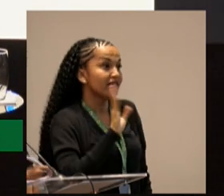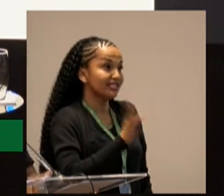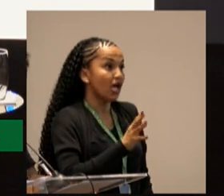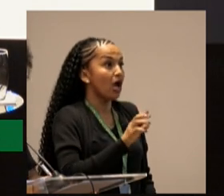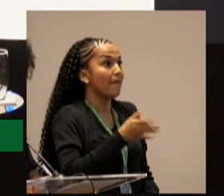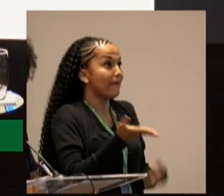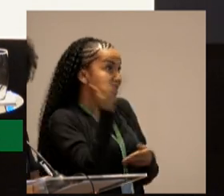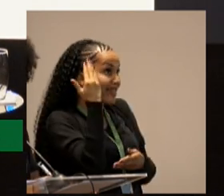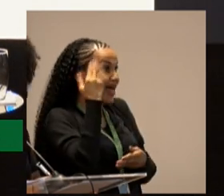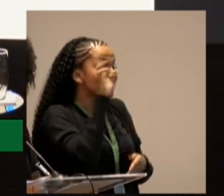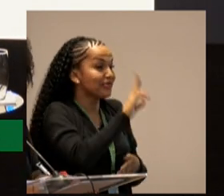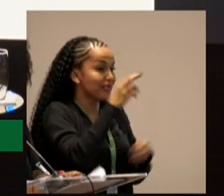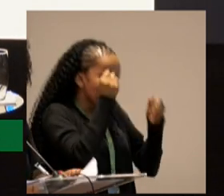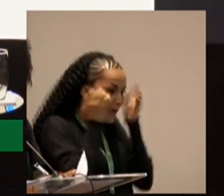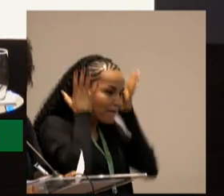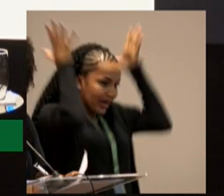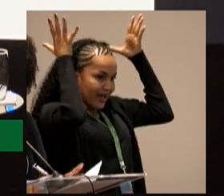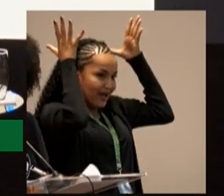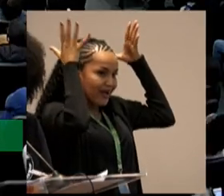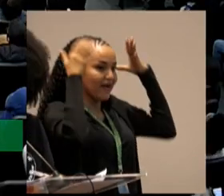Power.